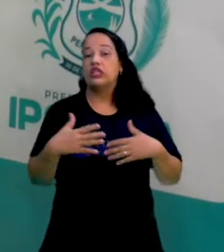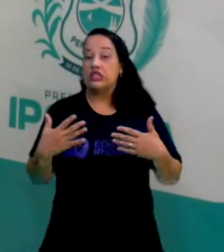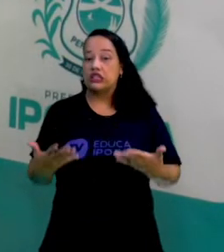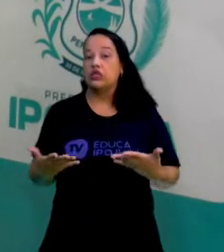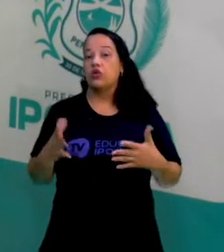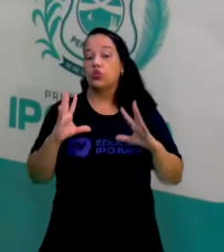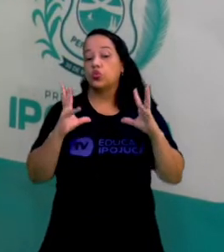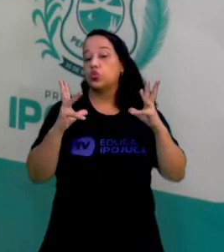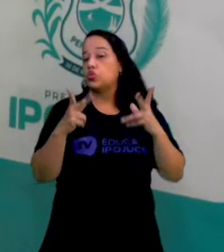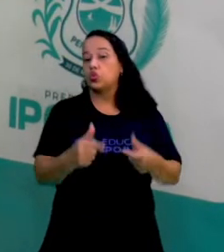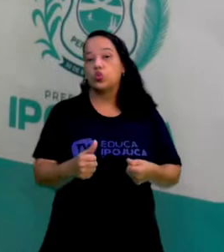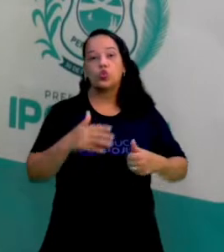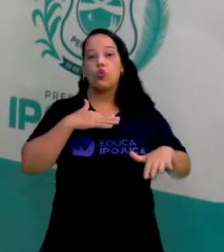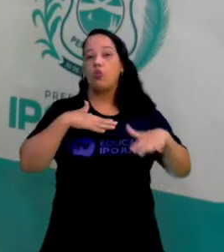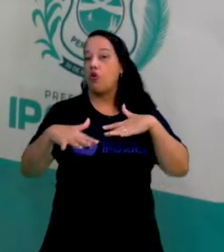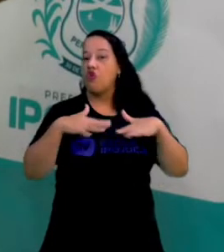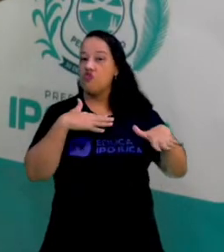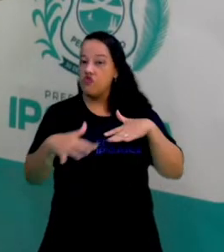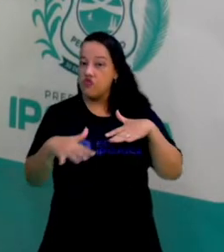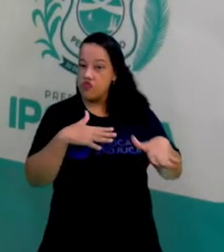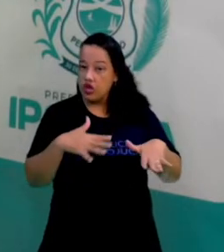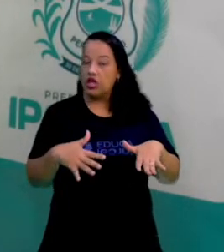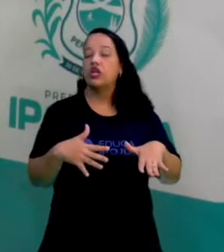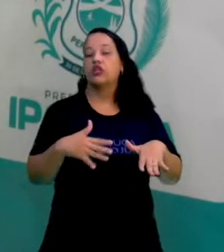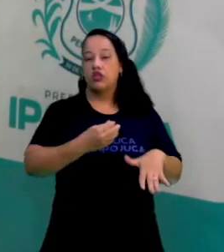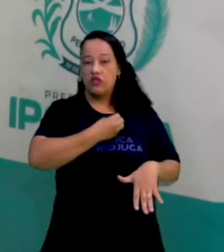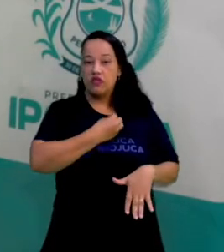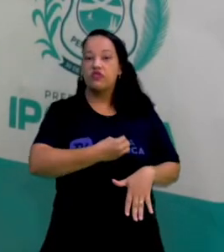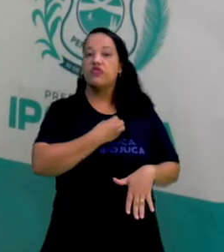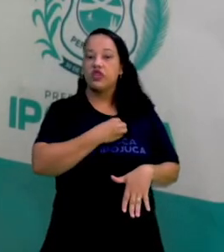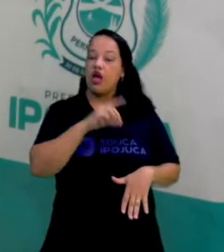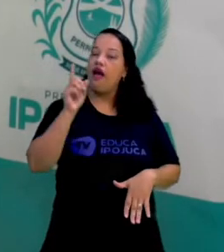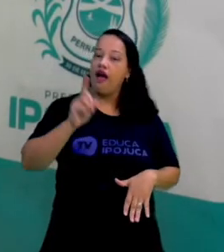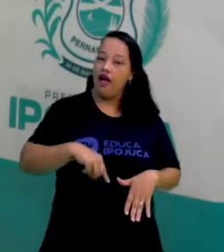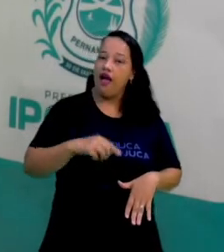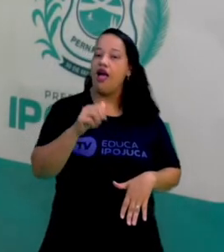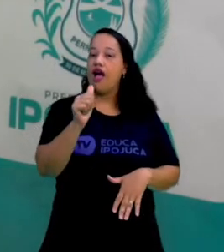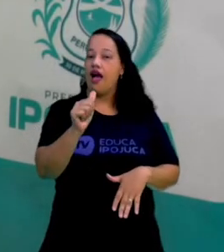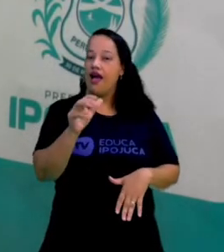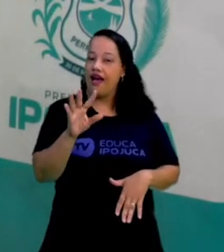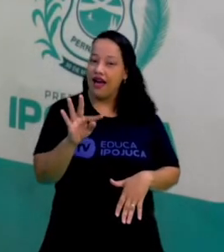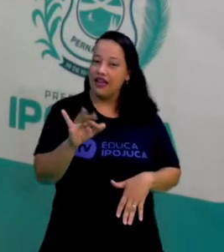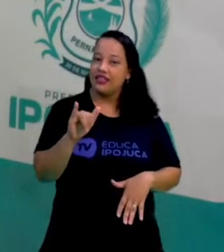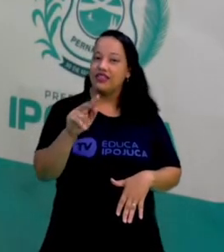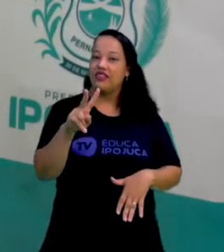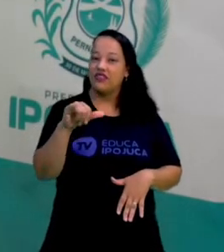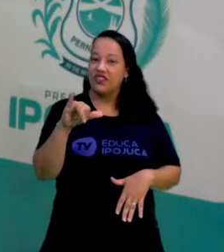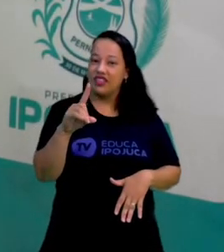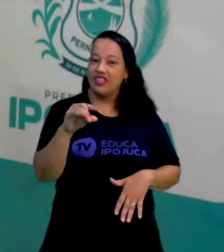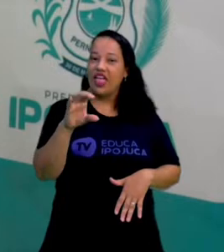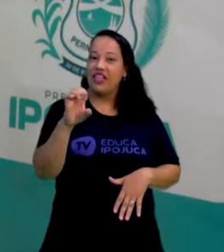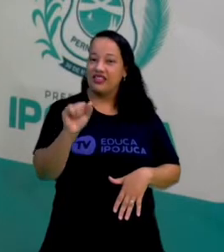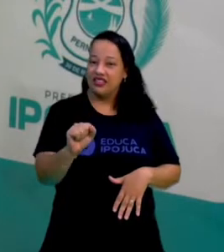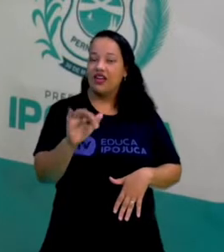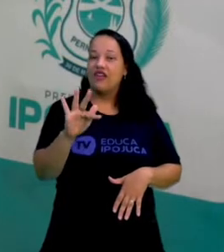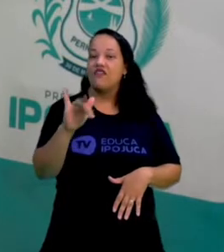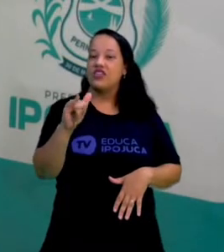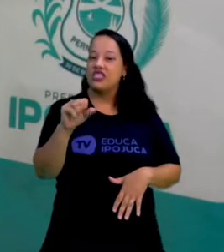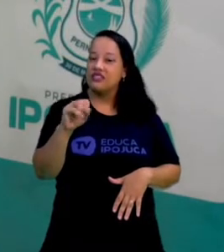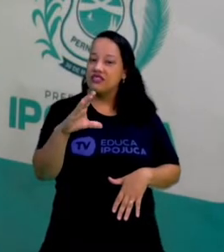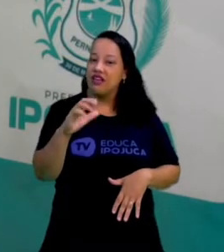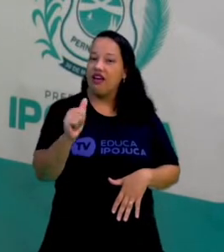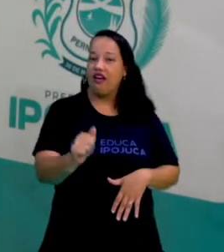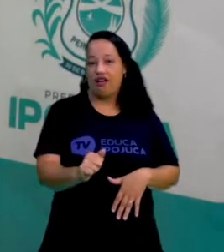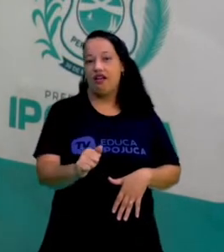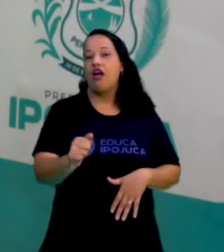todo movimento que a gente fizer no nosso dia a dia, é uma atividade física que a gente está fazendo. Desde lavar o